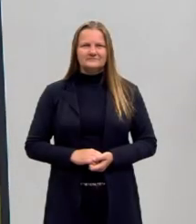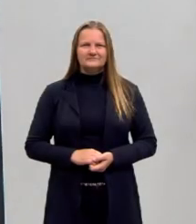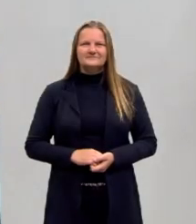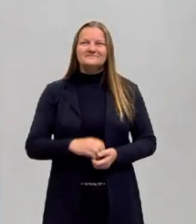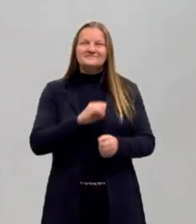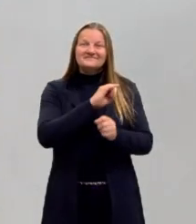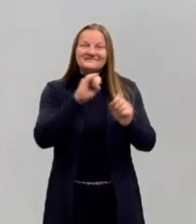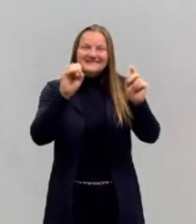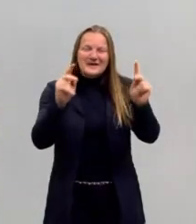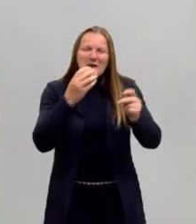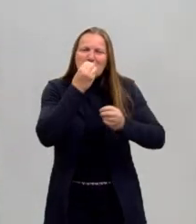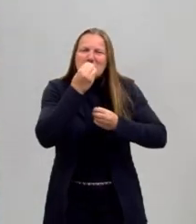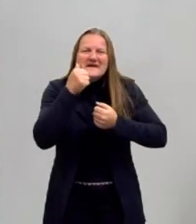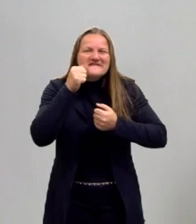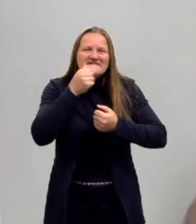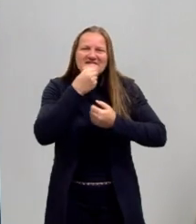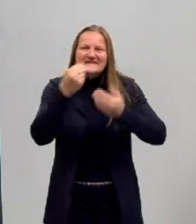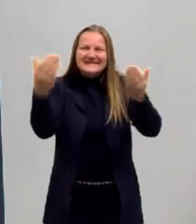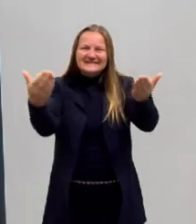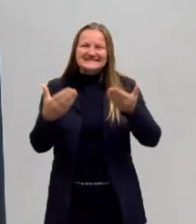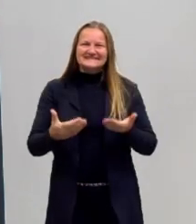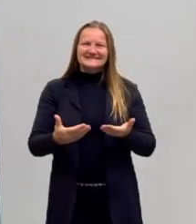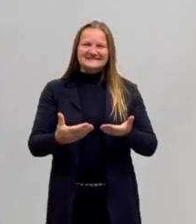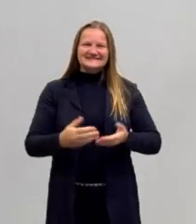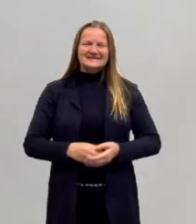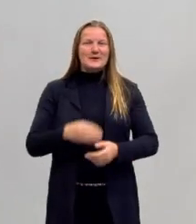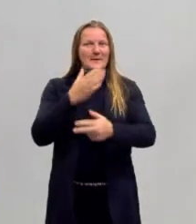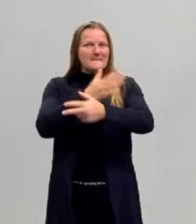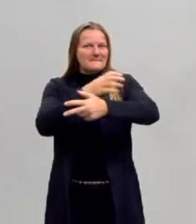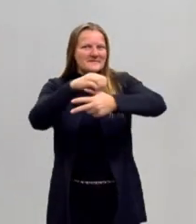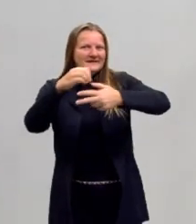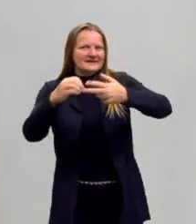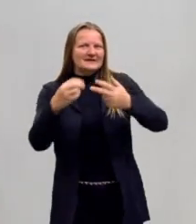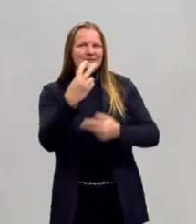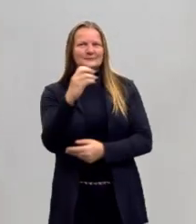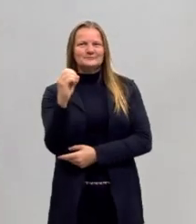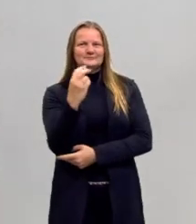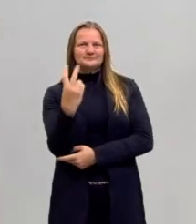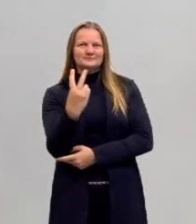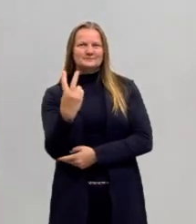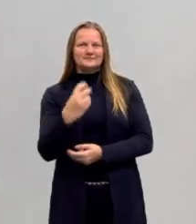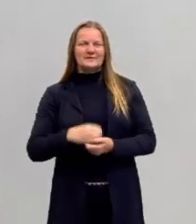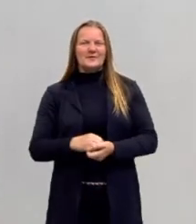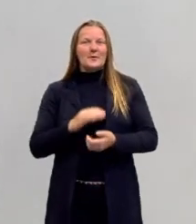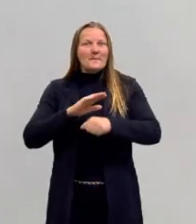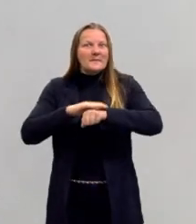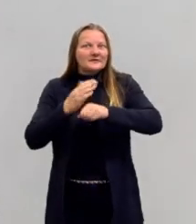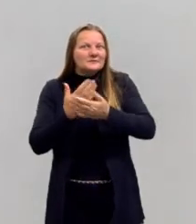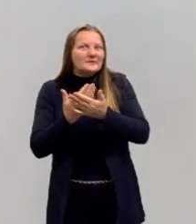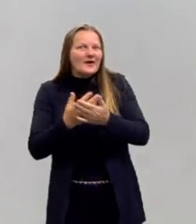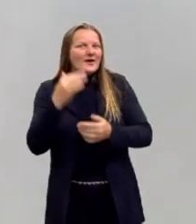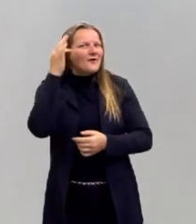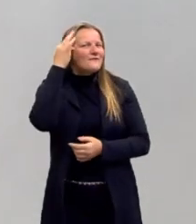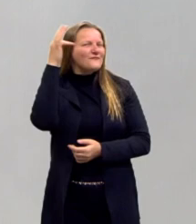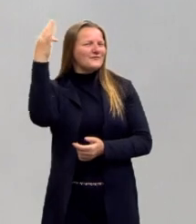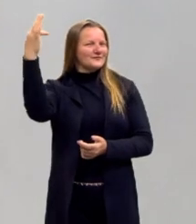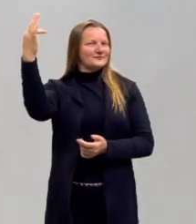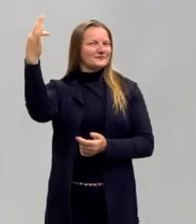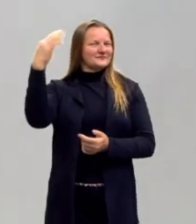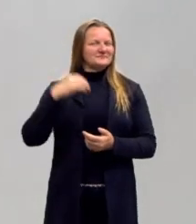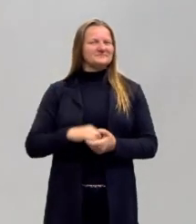Olá sejam bem-vindos meninos e meninas do pré-enem 2022 para mais uma aula de filosofia